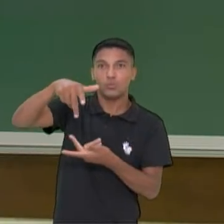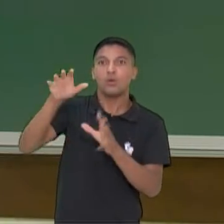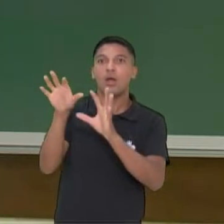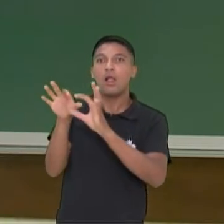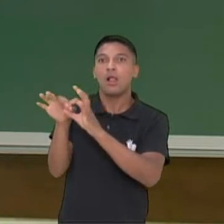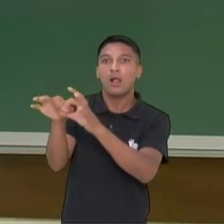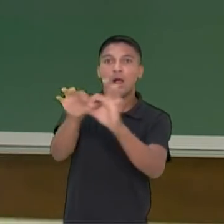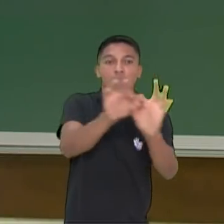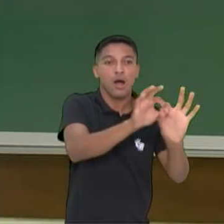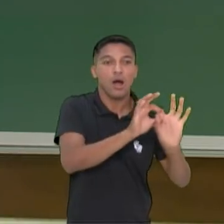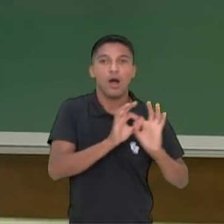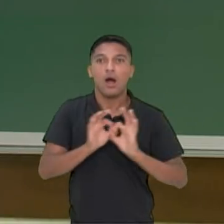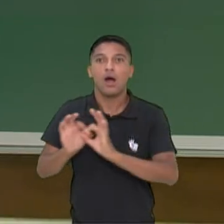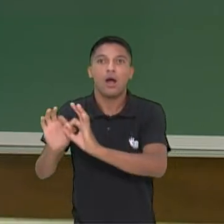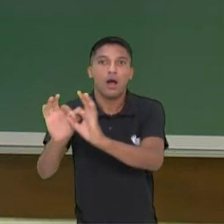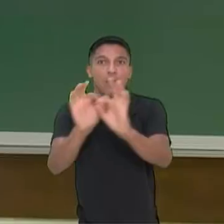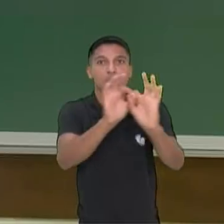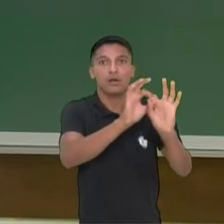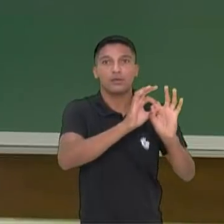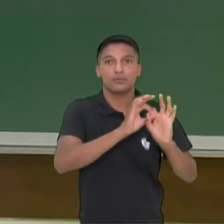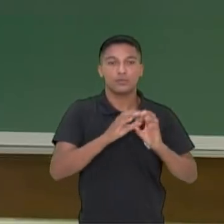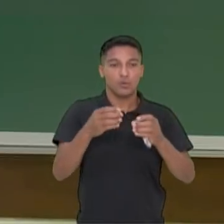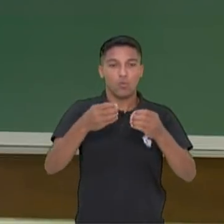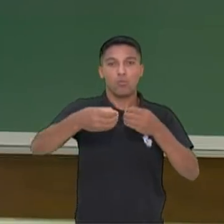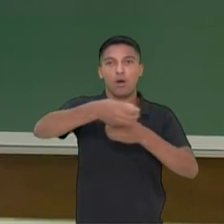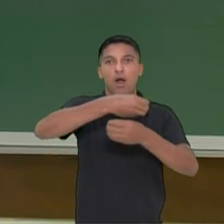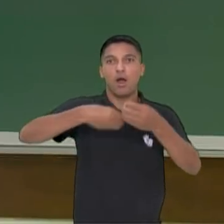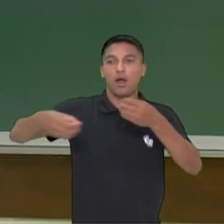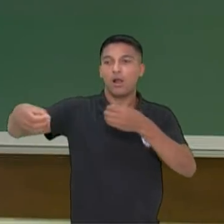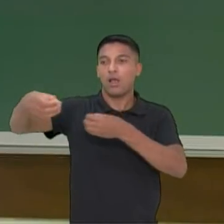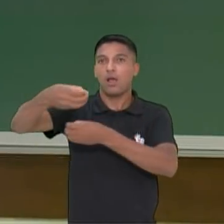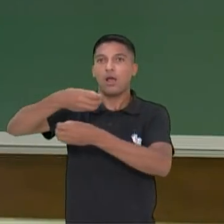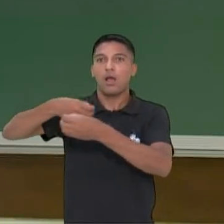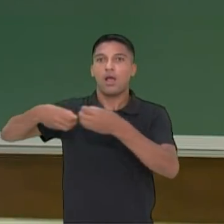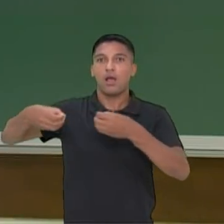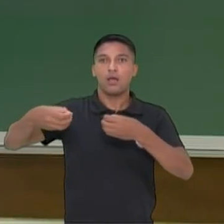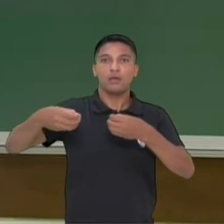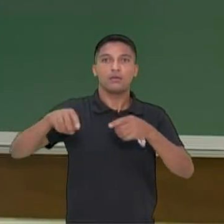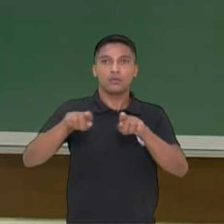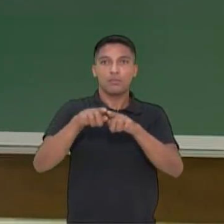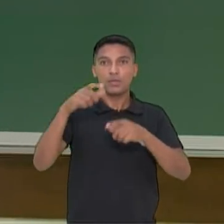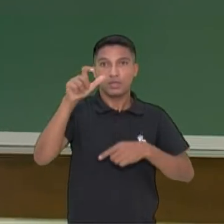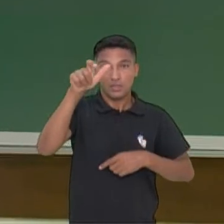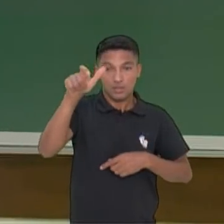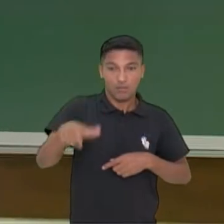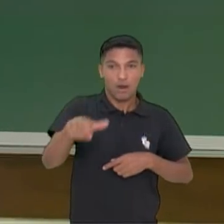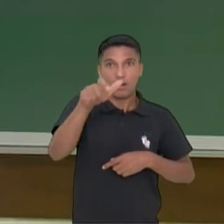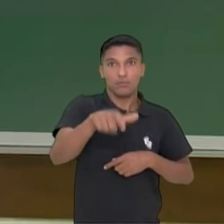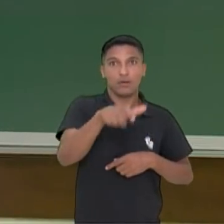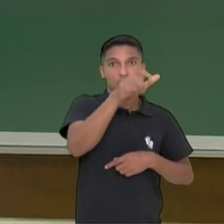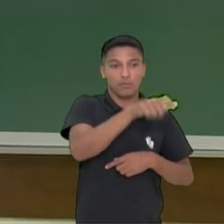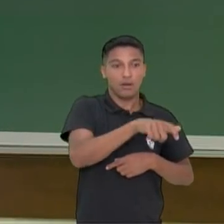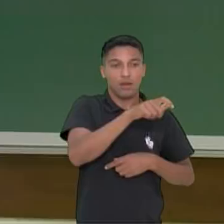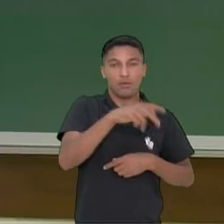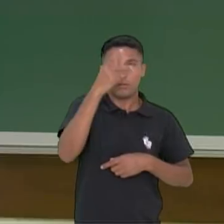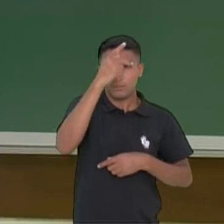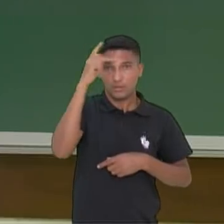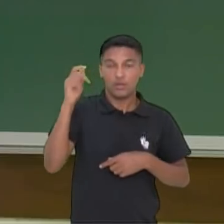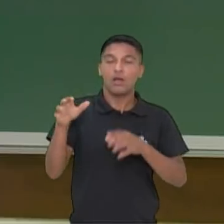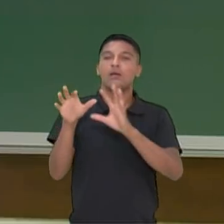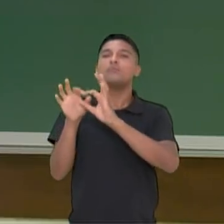energias envolvidas em torno, né, de todos que estão presentes nesse universo e nesse mundo,